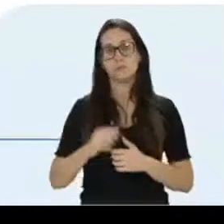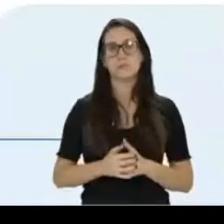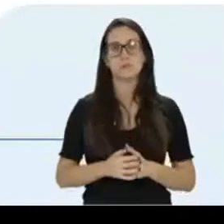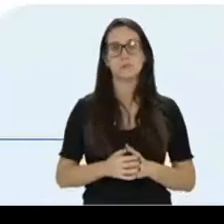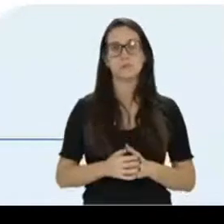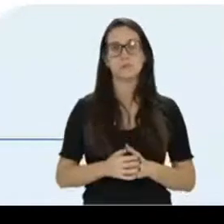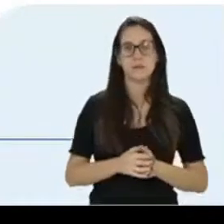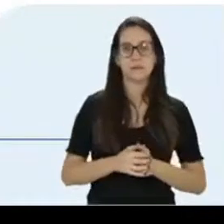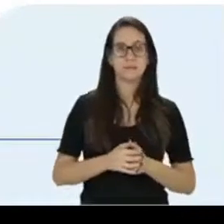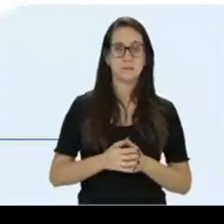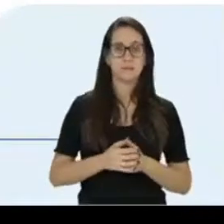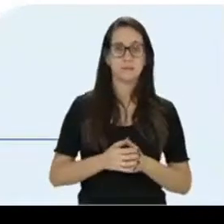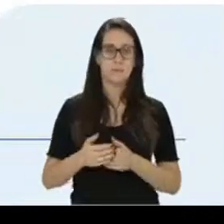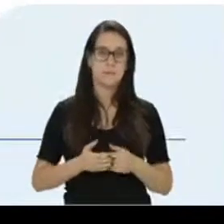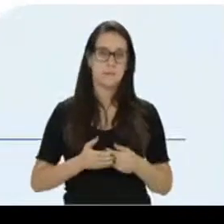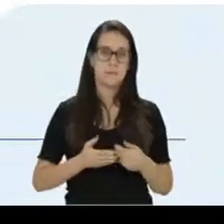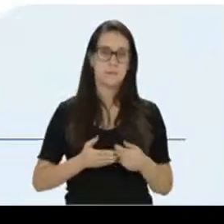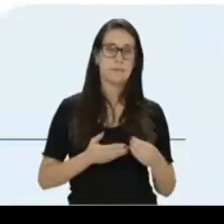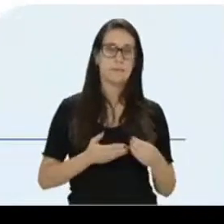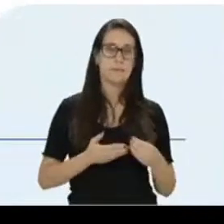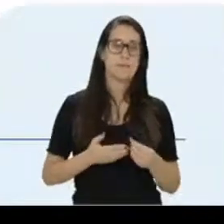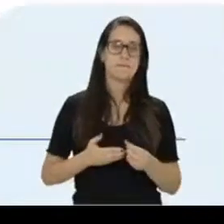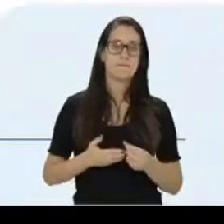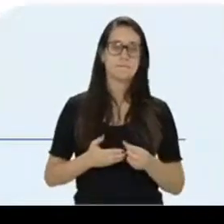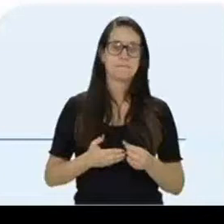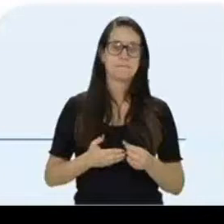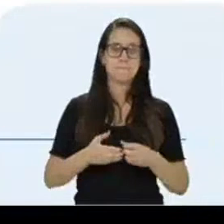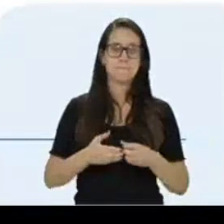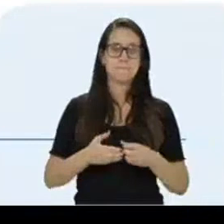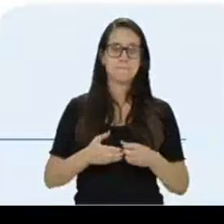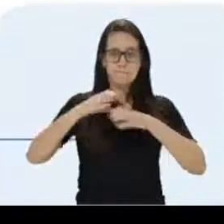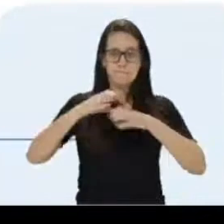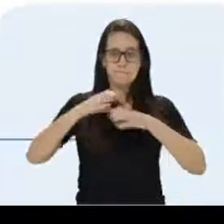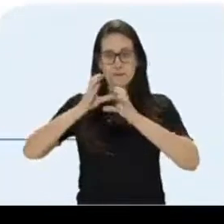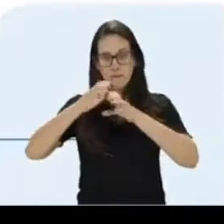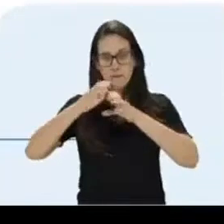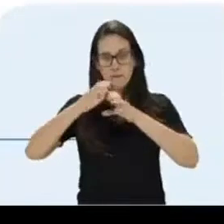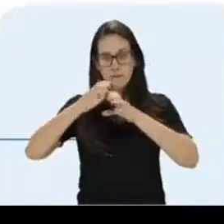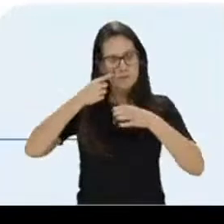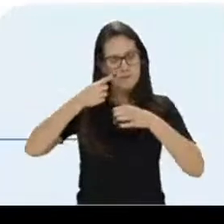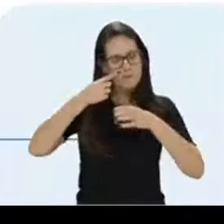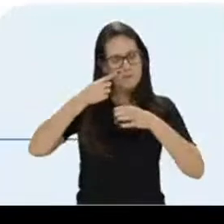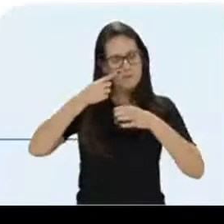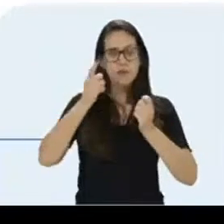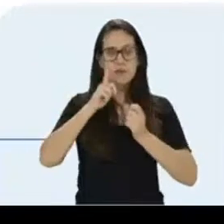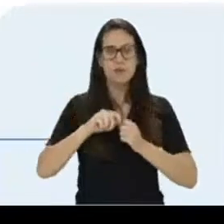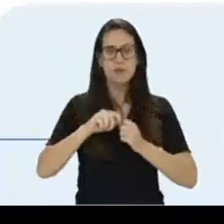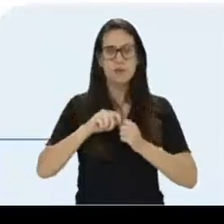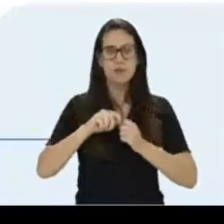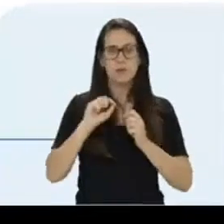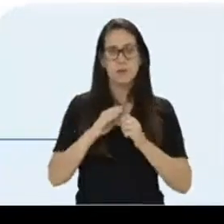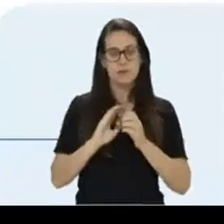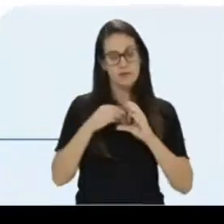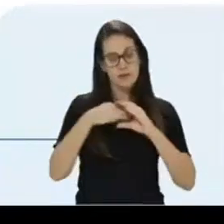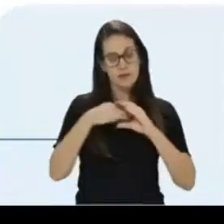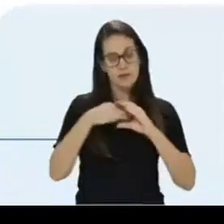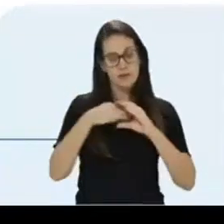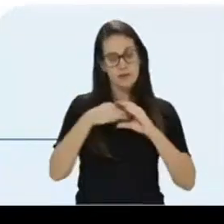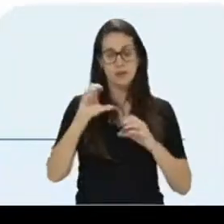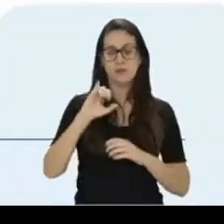são imagens que são formadas por microscópios eletrônicos. Então, eu consigo observar o meu citoplasma, ou